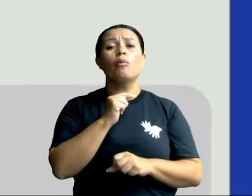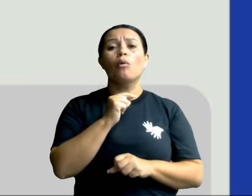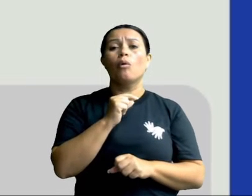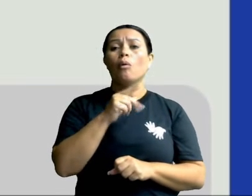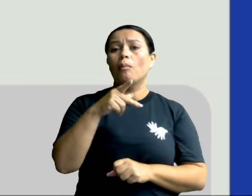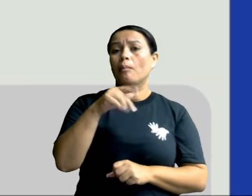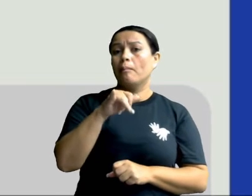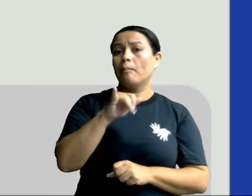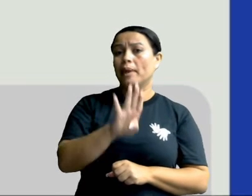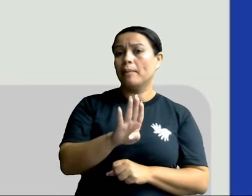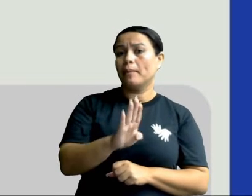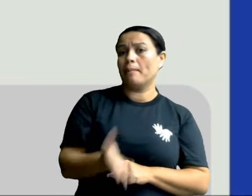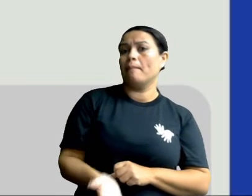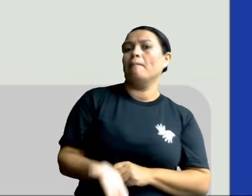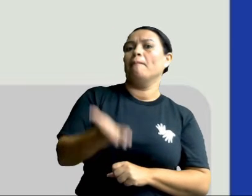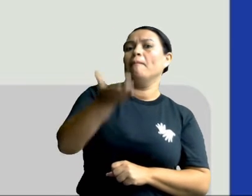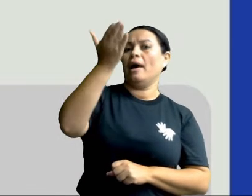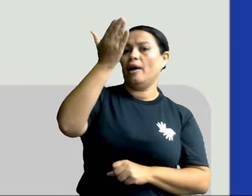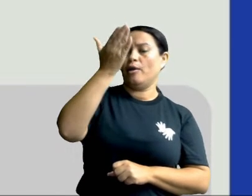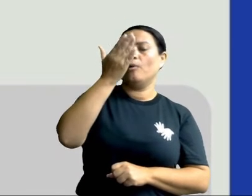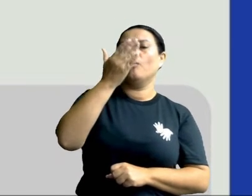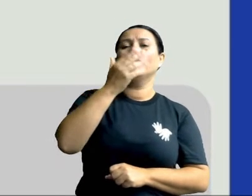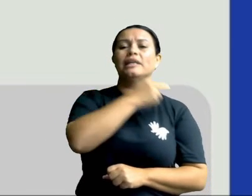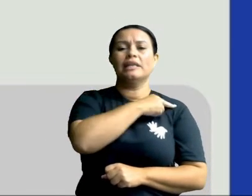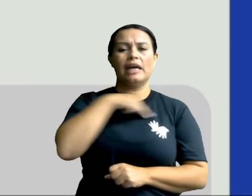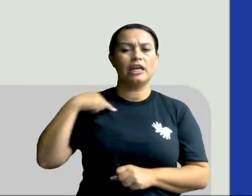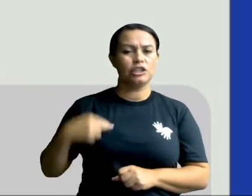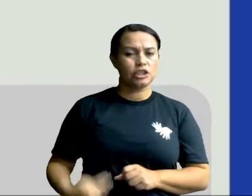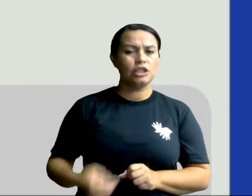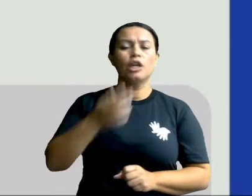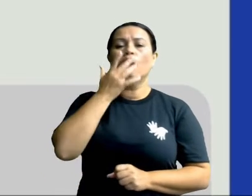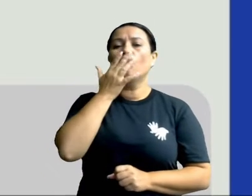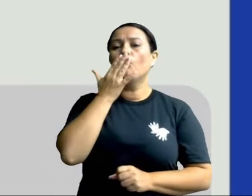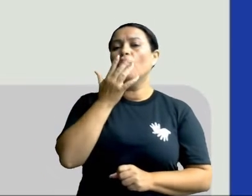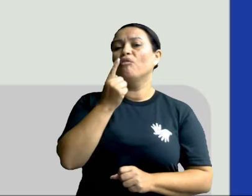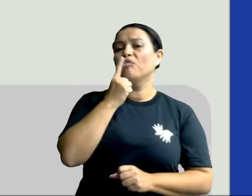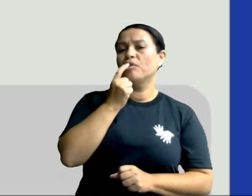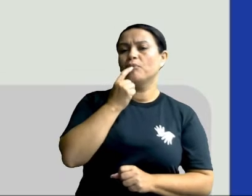PIB maior. E você vê que a China ela está ali em tom vermelho,